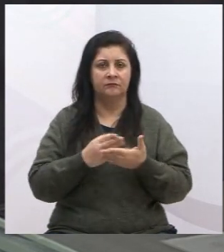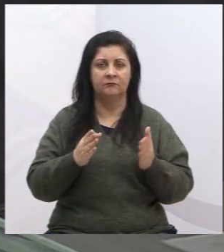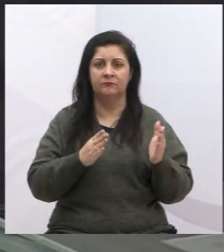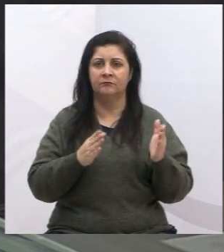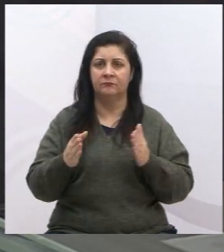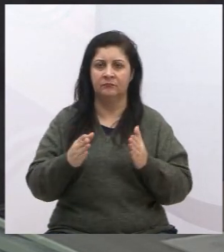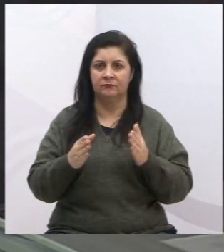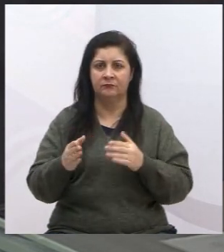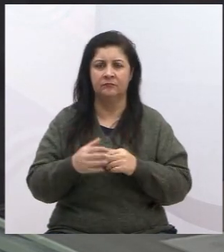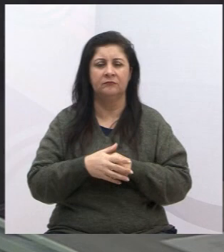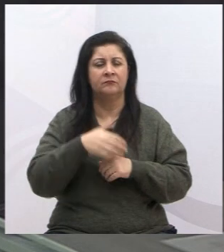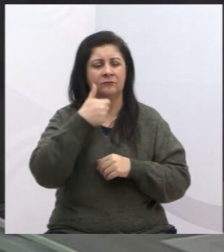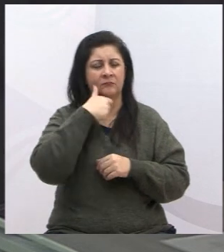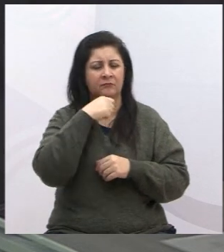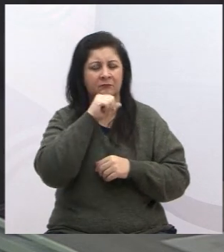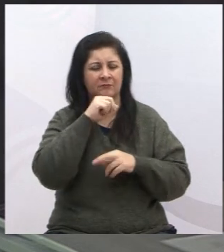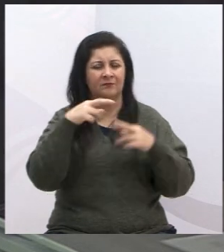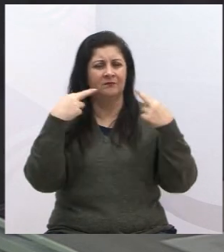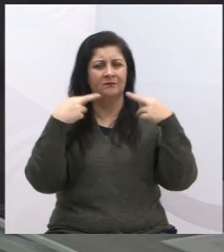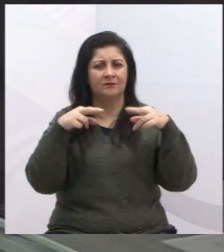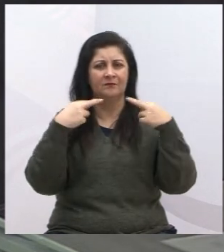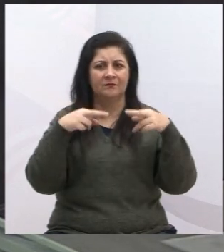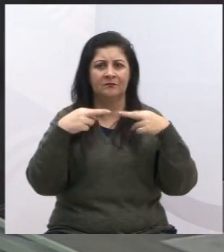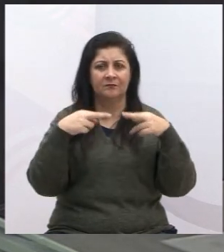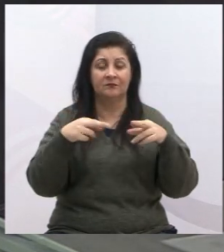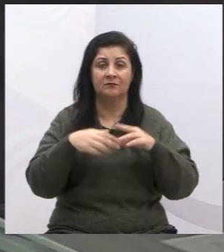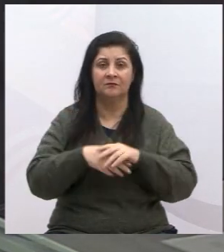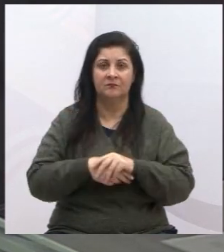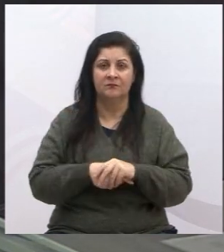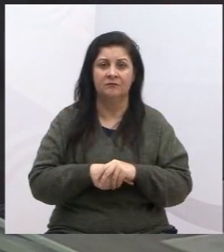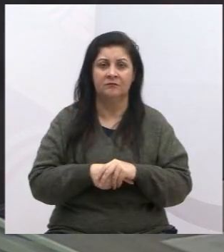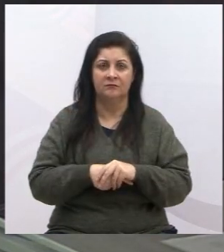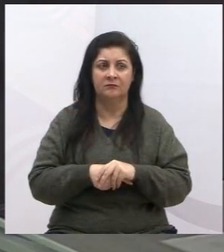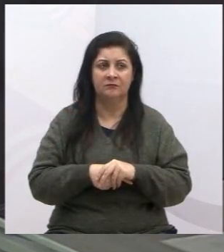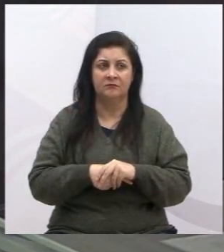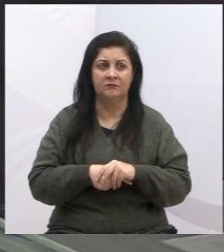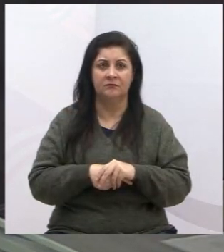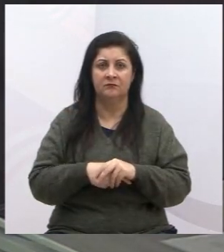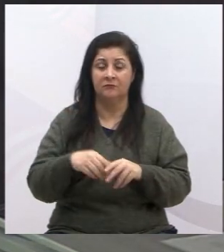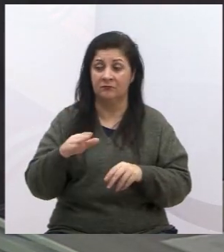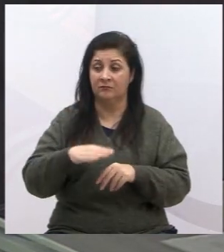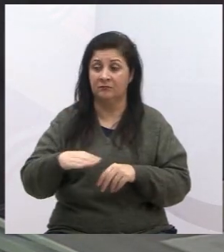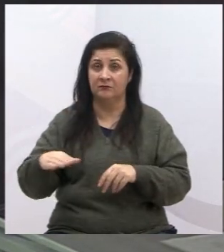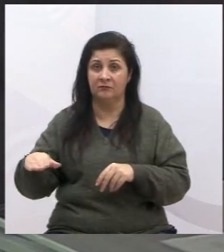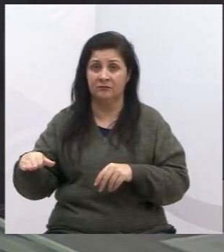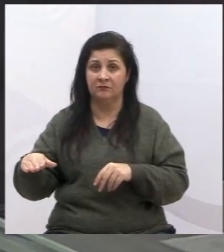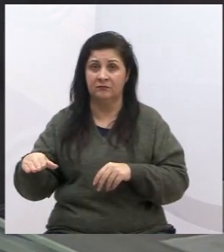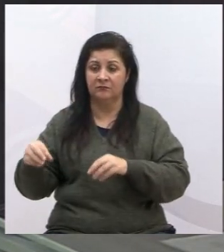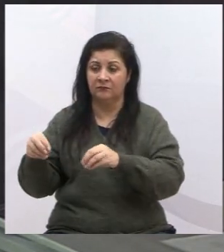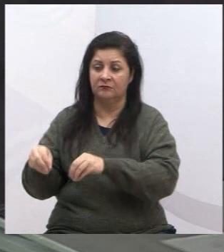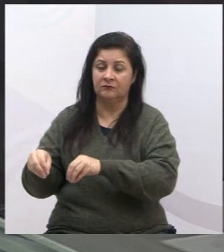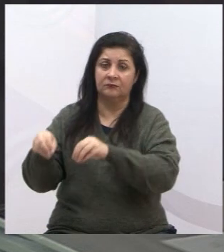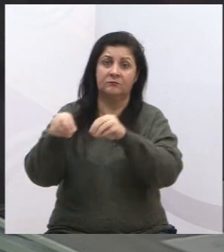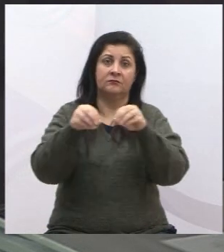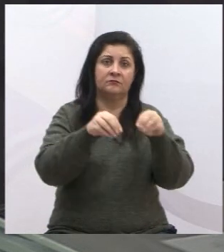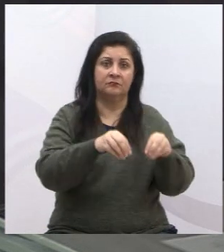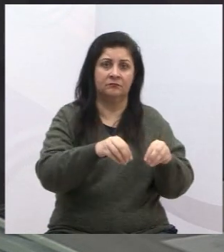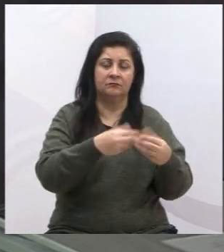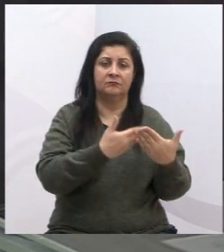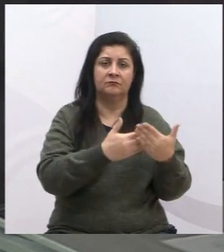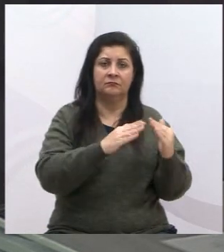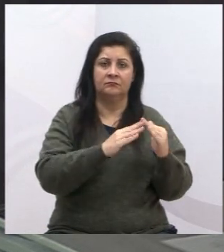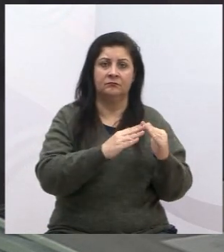queixa das mães lá do 22 de abril, onde as crianças da primeira série tiveram que ser transferidas justamente para o 1º de